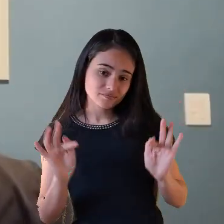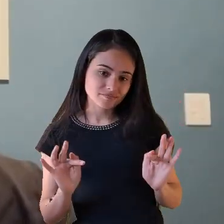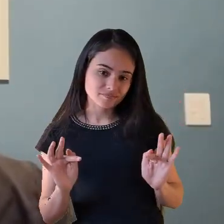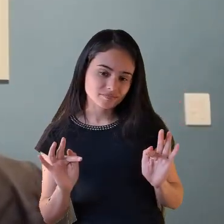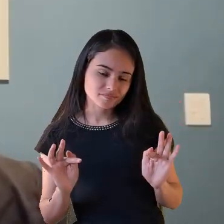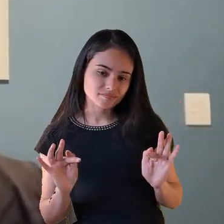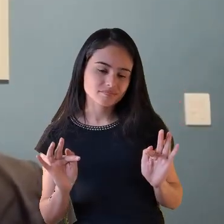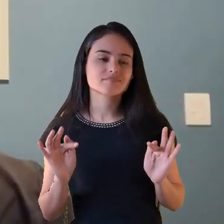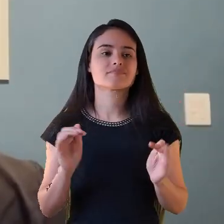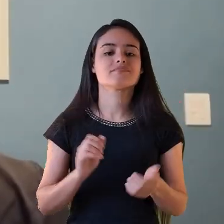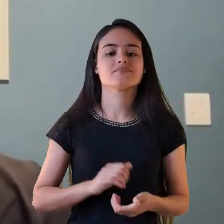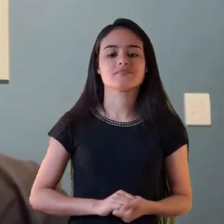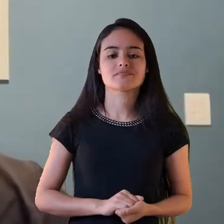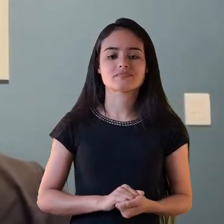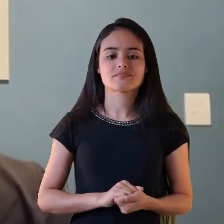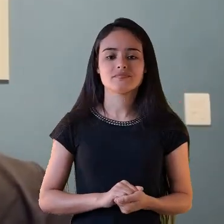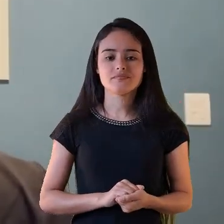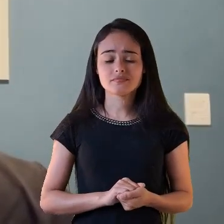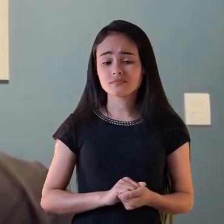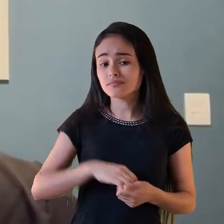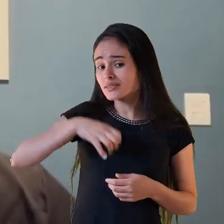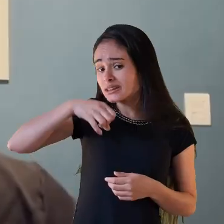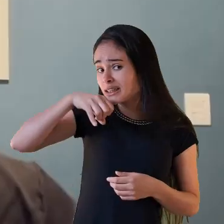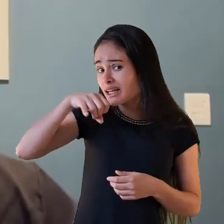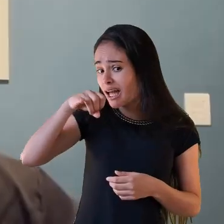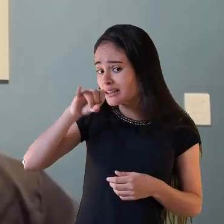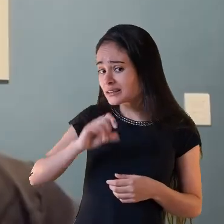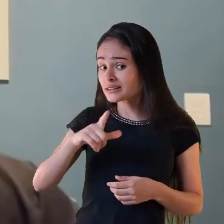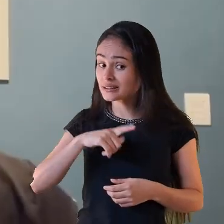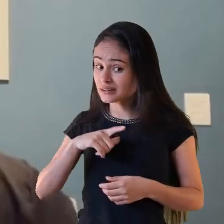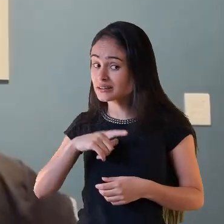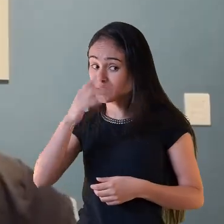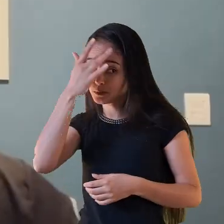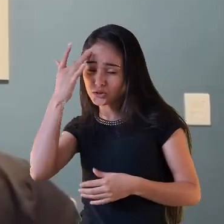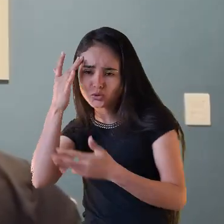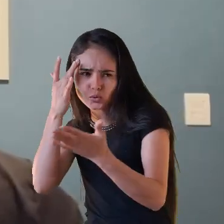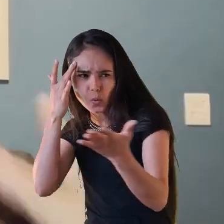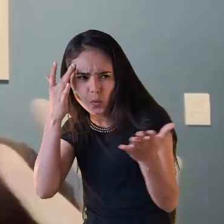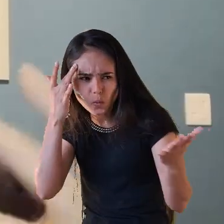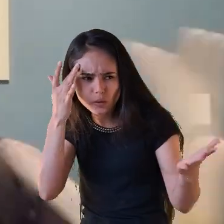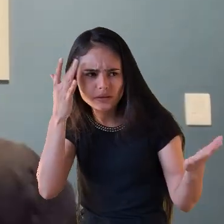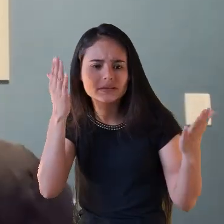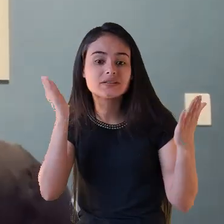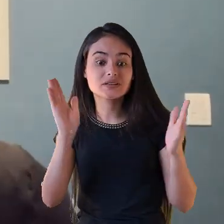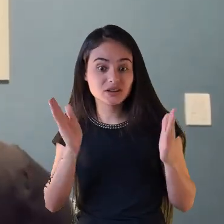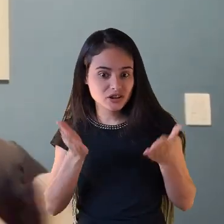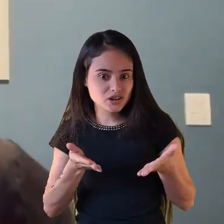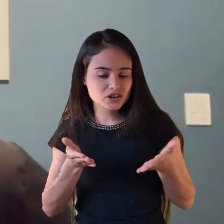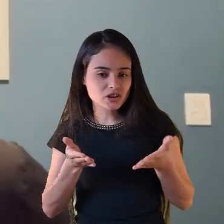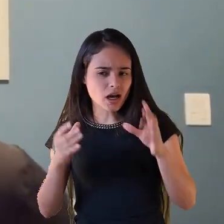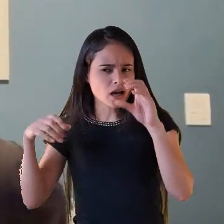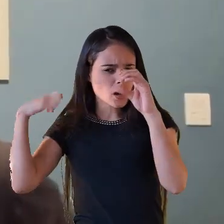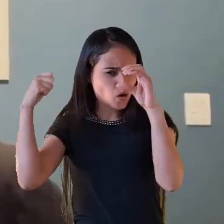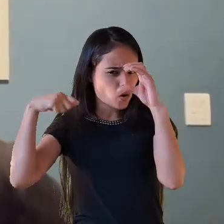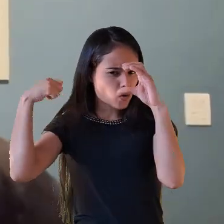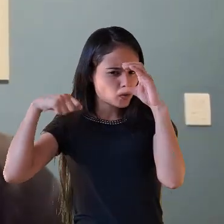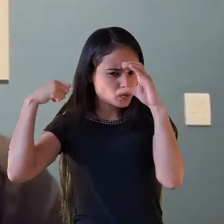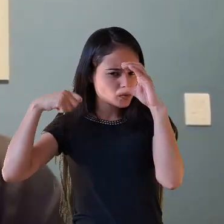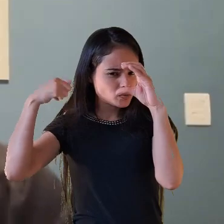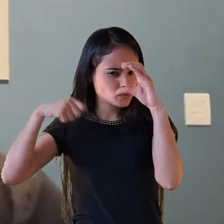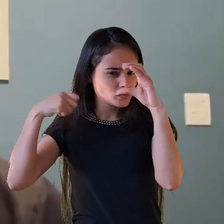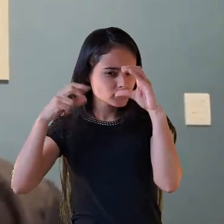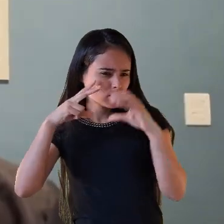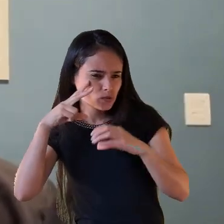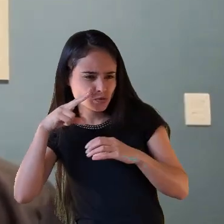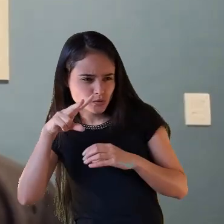vocês pessoas que já ouviram o podcast do Projeto Quirino, vale a pena ler o livro, porque, como eu disse, traz muita coisa